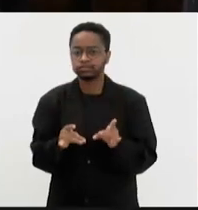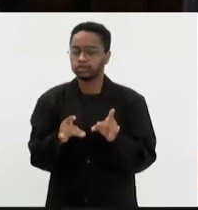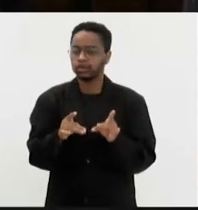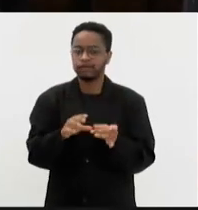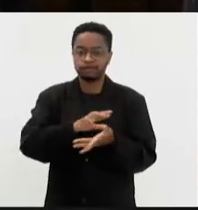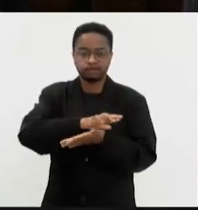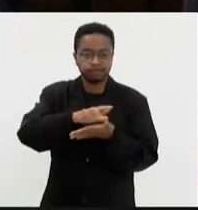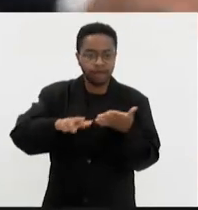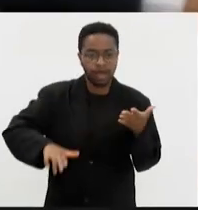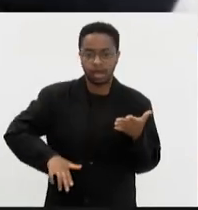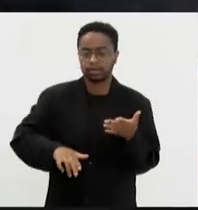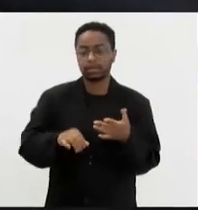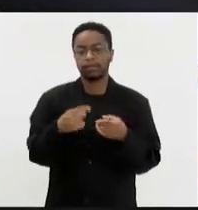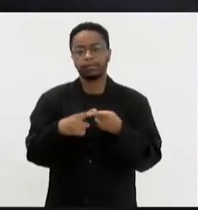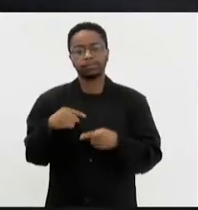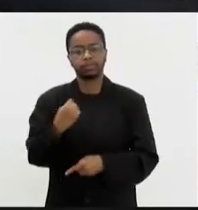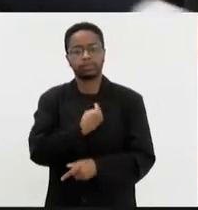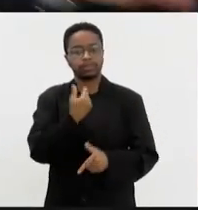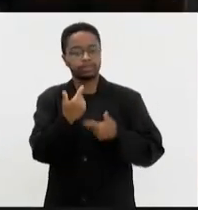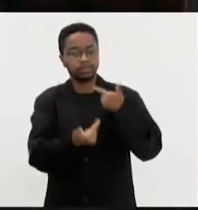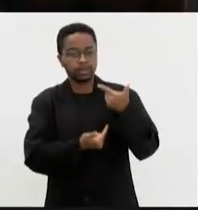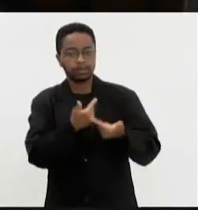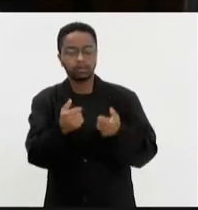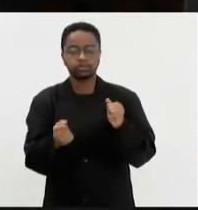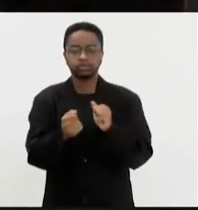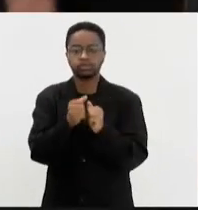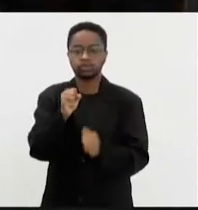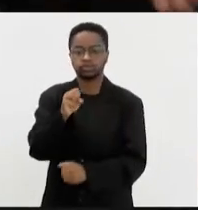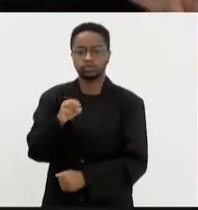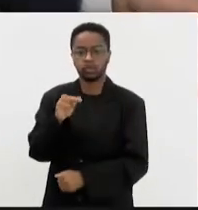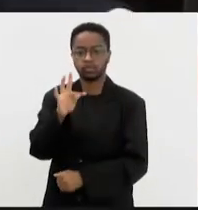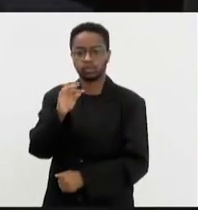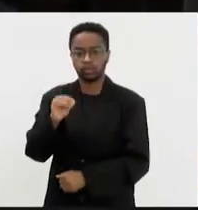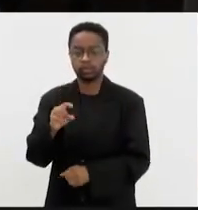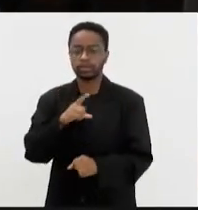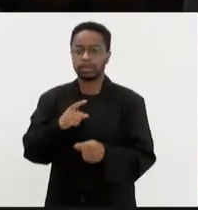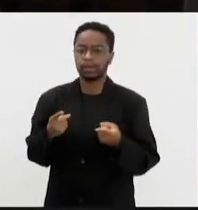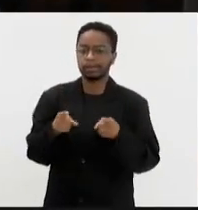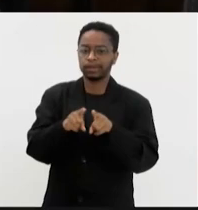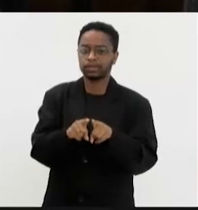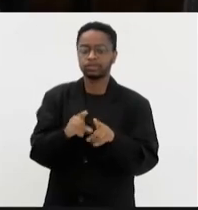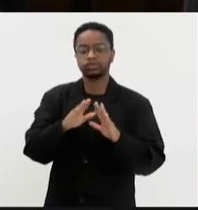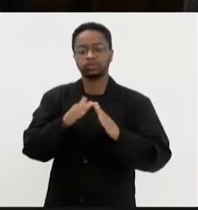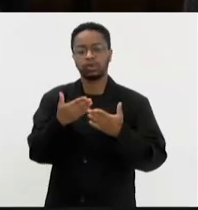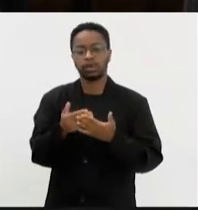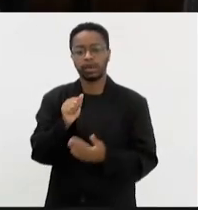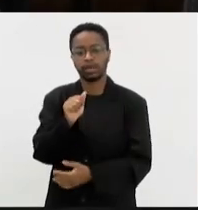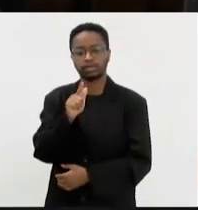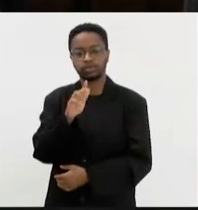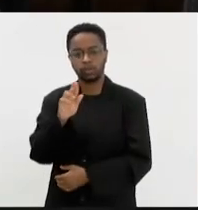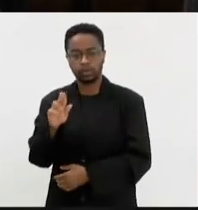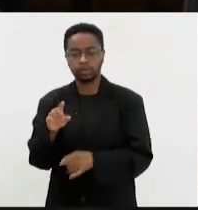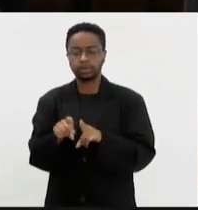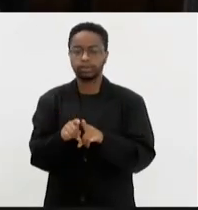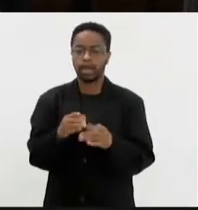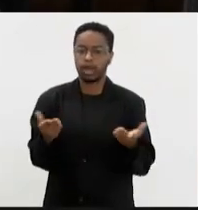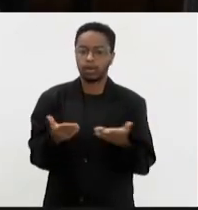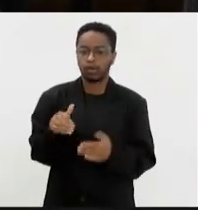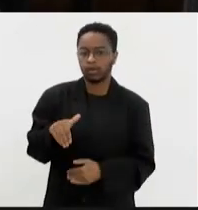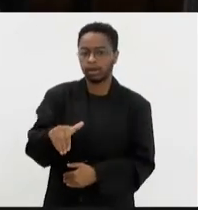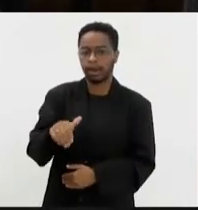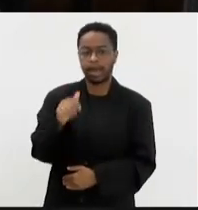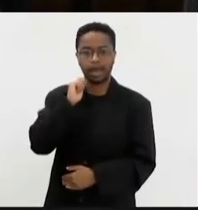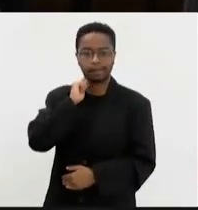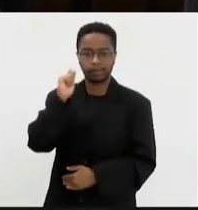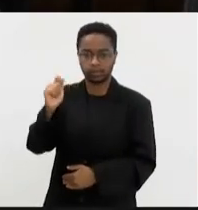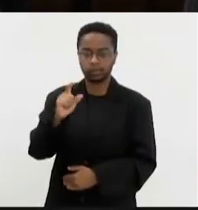possíveis estamos trabalhando aqui com o solto numa parceria com a escola da GU vamos fazer agora em abril um evento